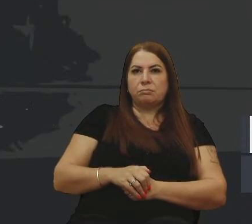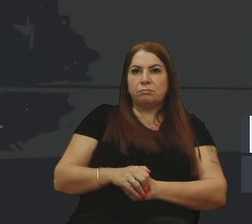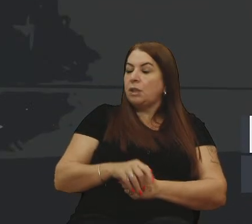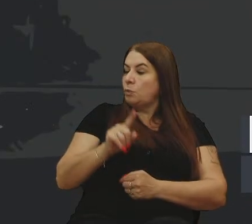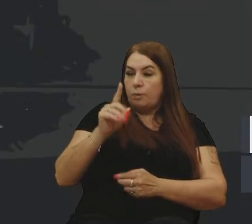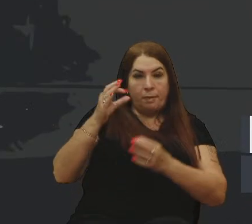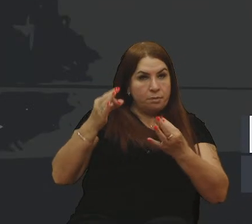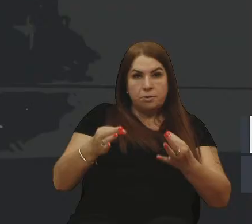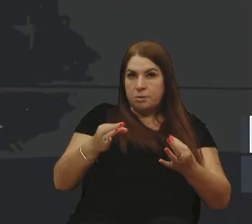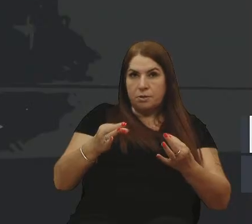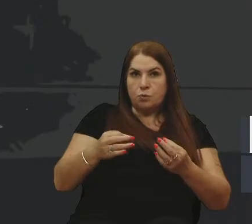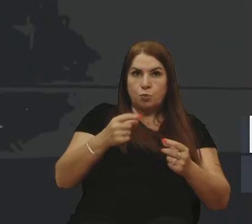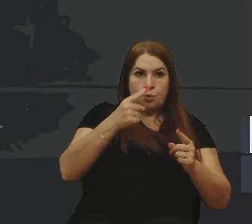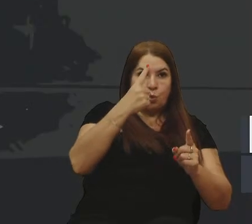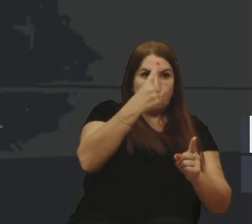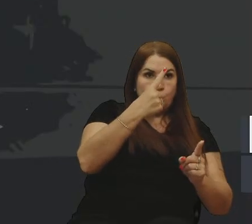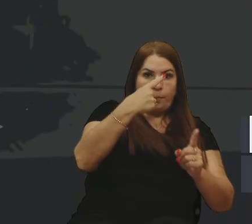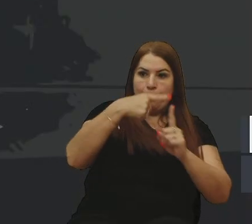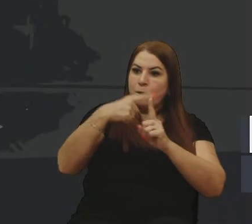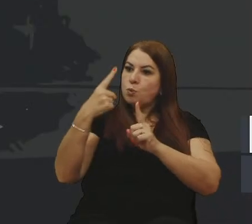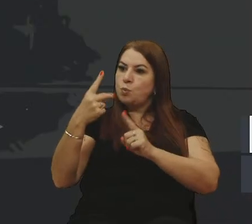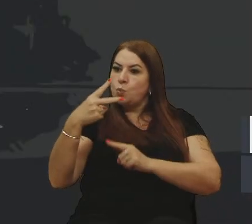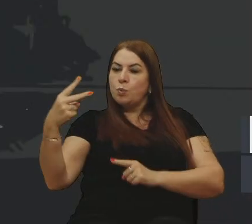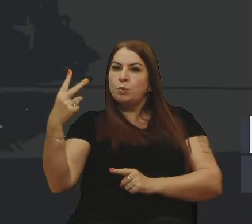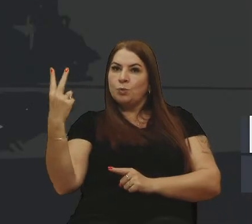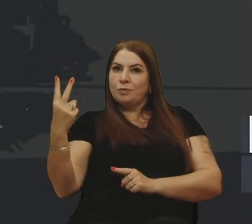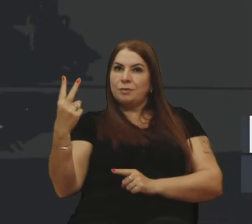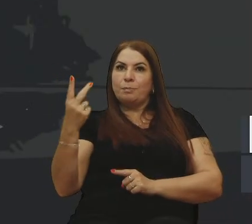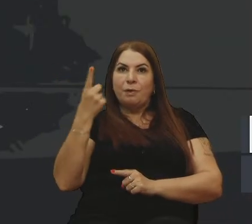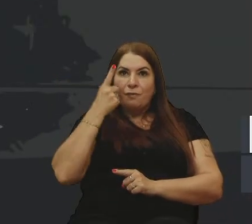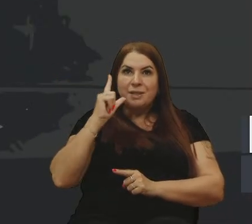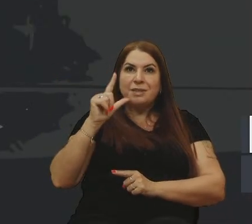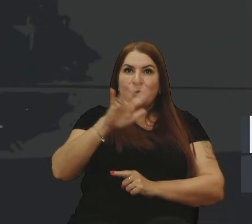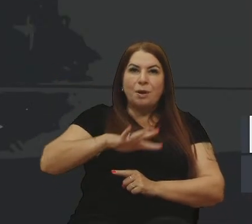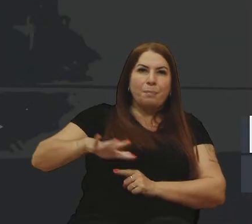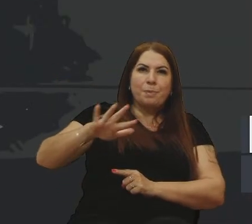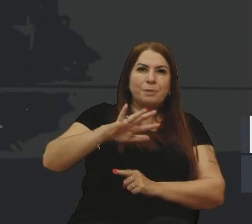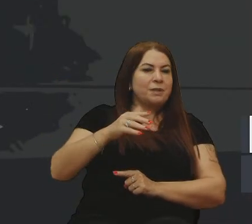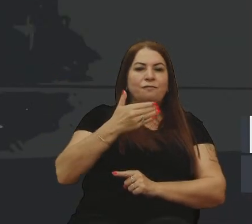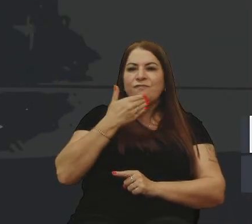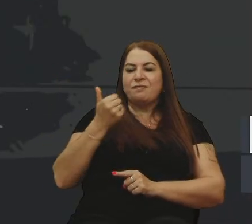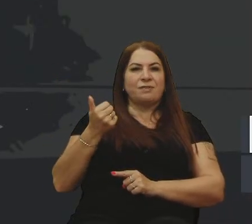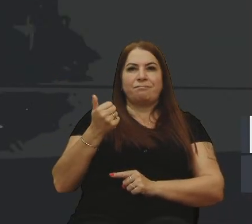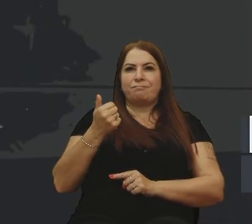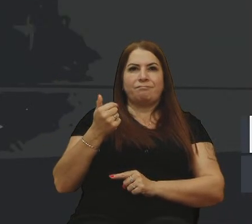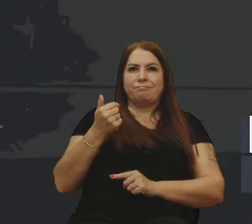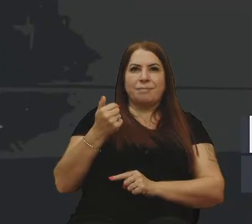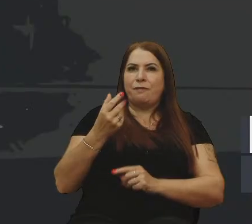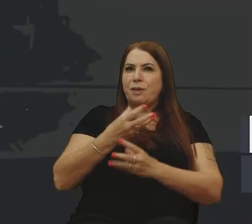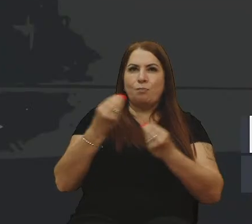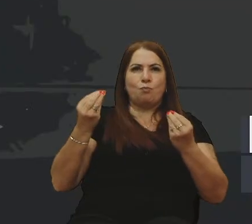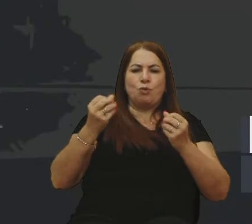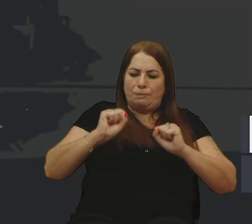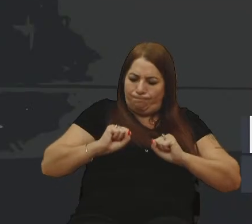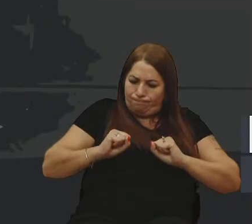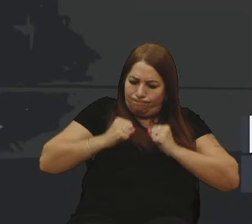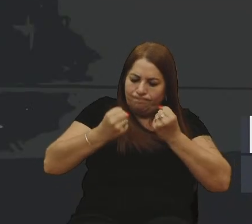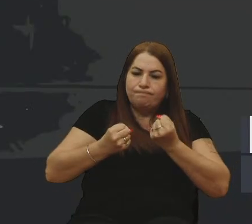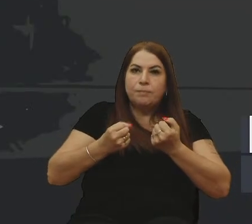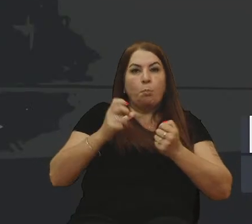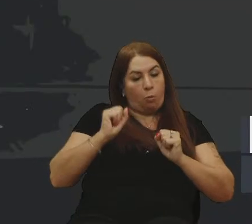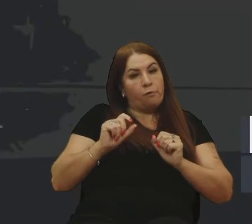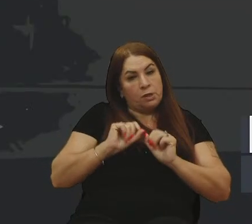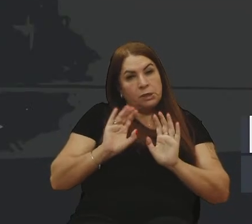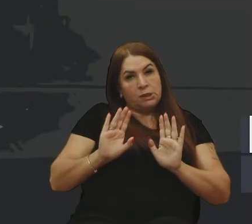mais certo do que 1 e 1 são 2. Para você vencer num ambiente que não te favorece, você tem que fazer muita força. Dá para fazer?